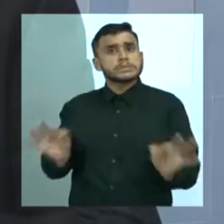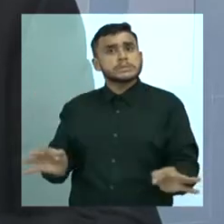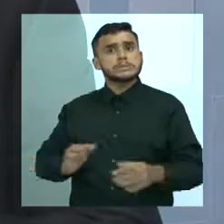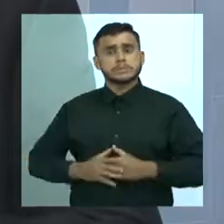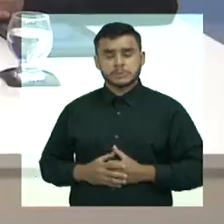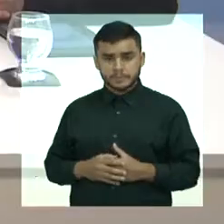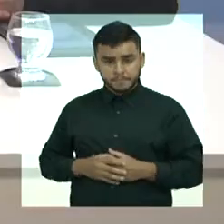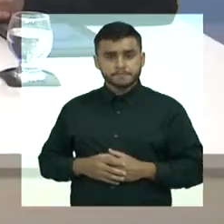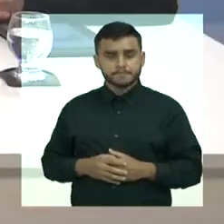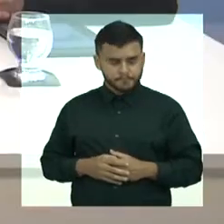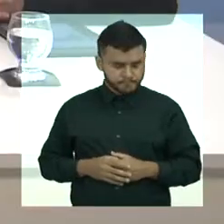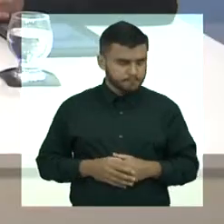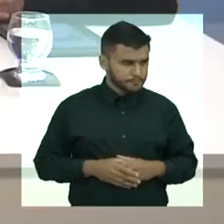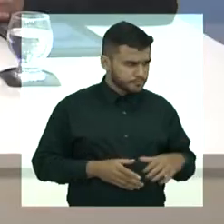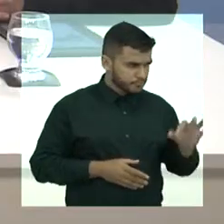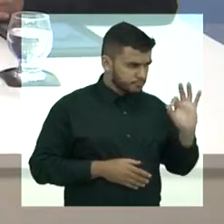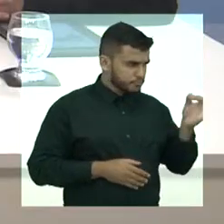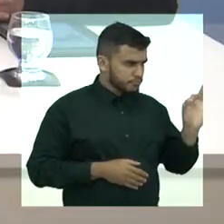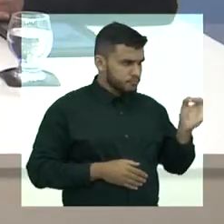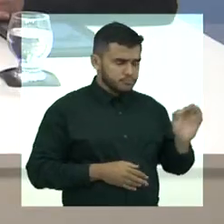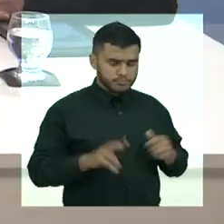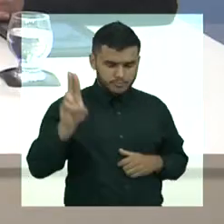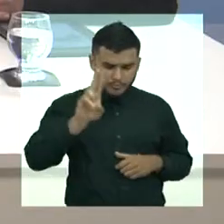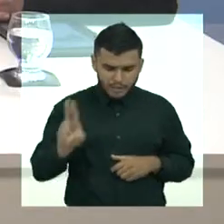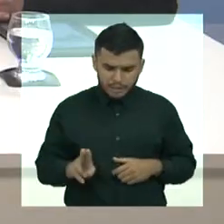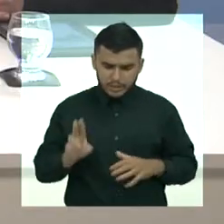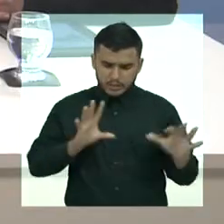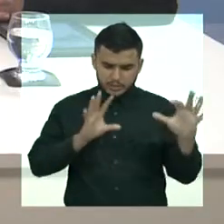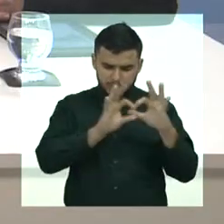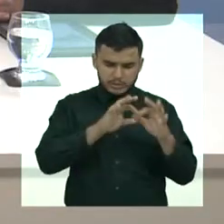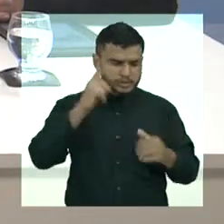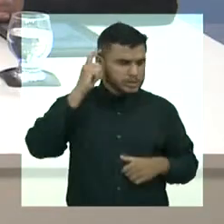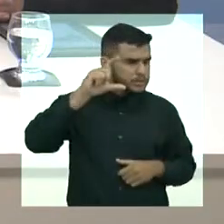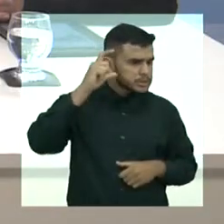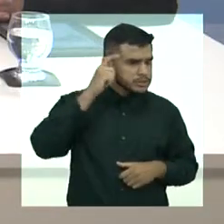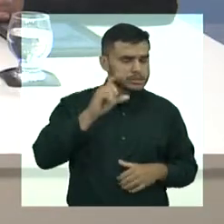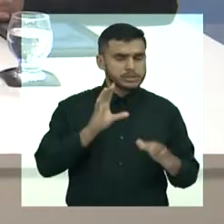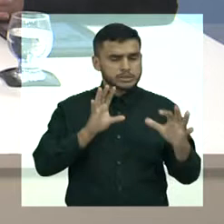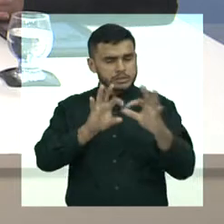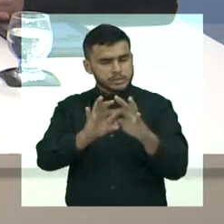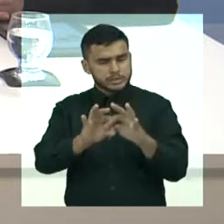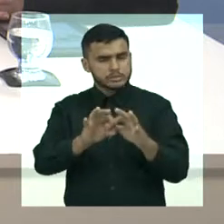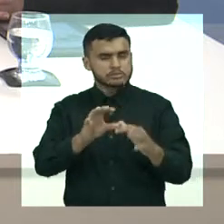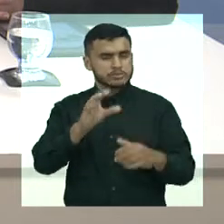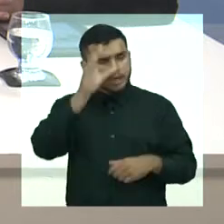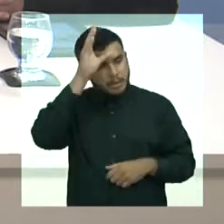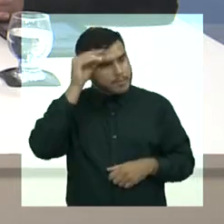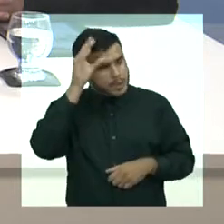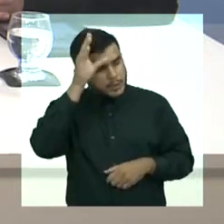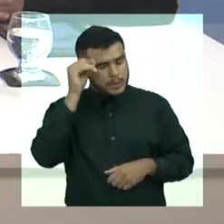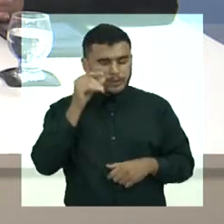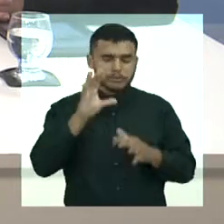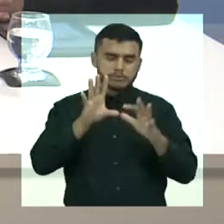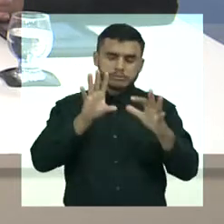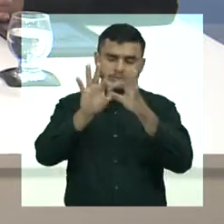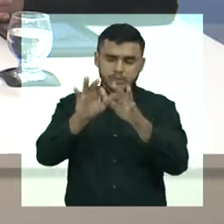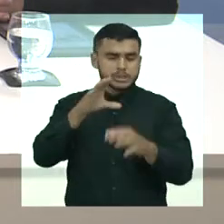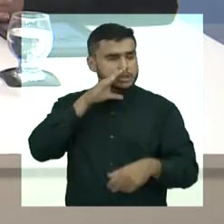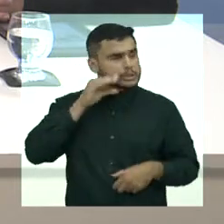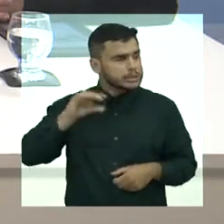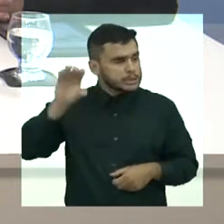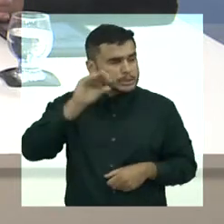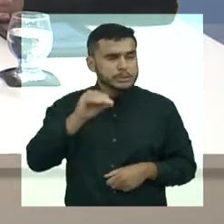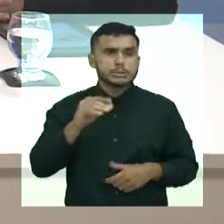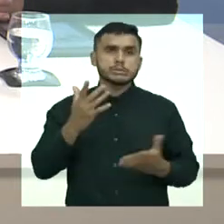Essa aproximação do senador Tasso Gereissati com Camilo, com Ciro, Cid e Roberto Cláudio, com o José Sarto e também com